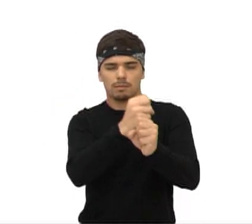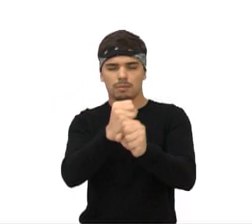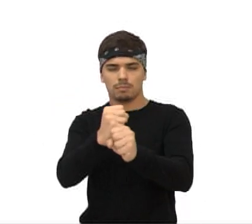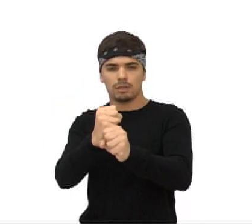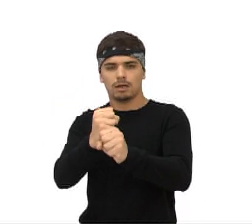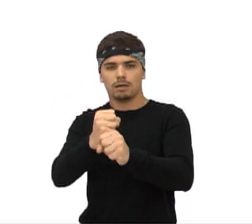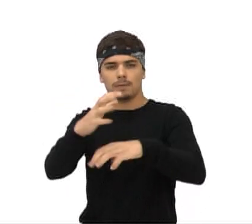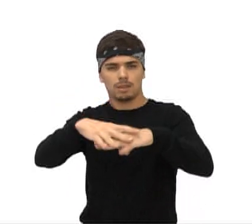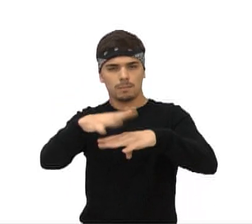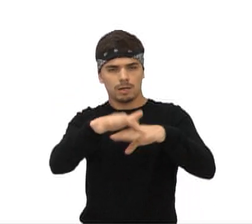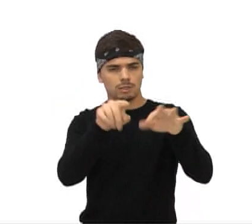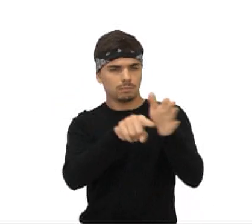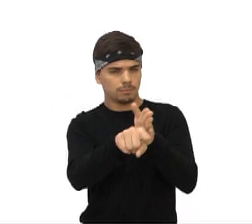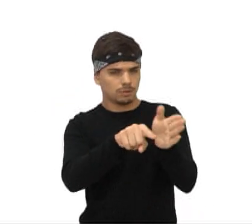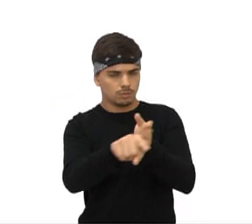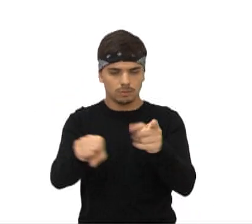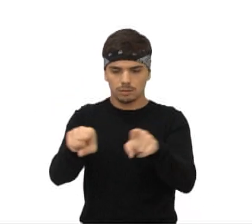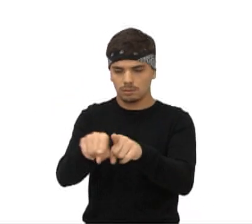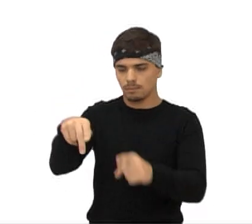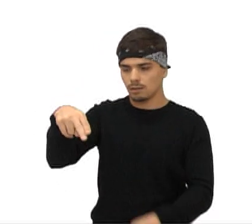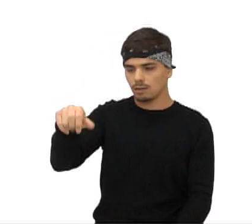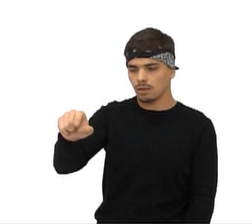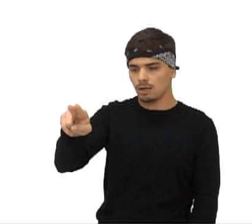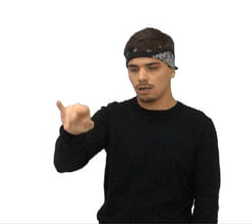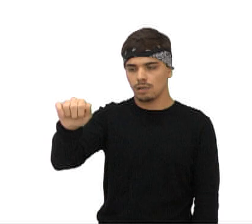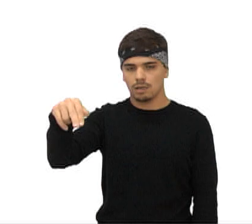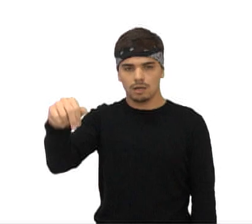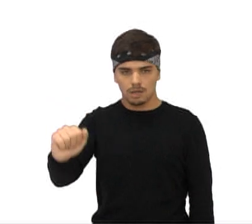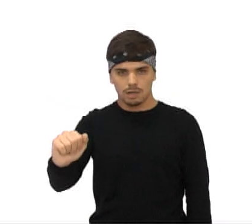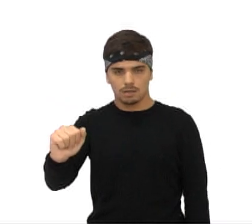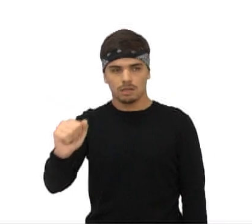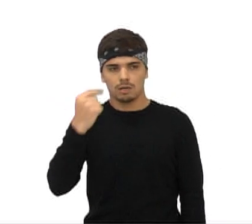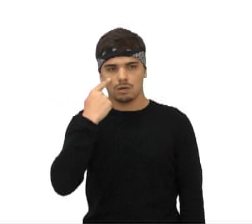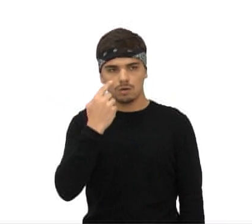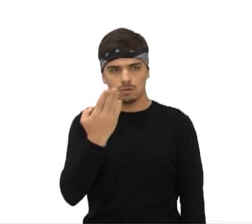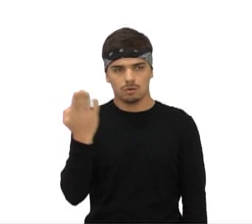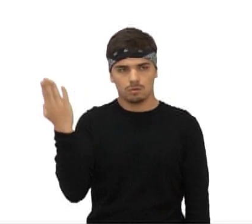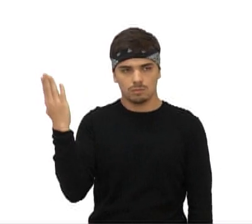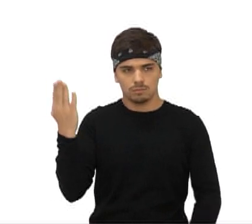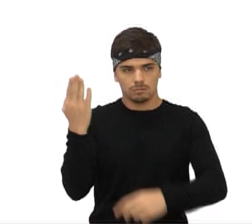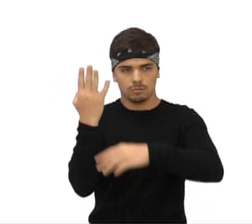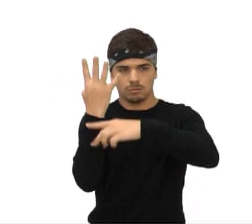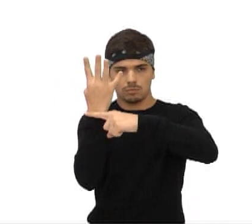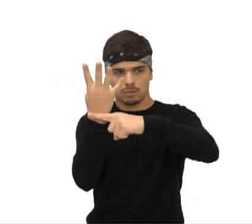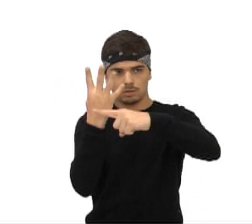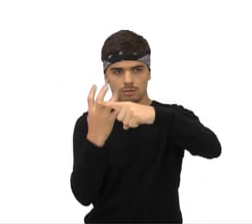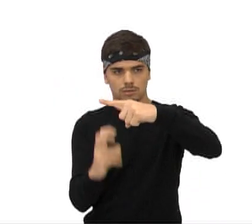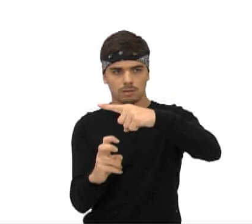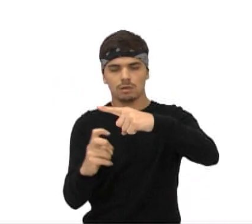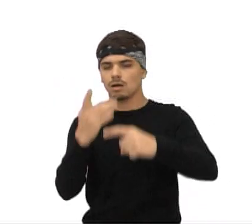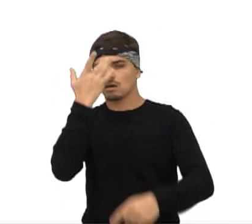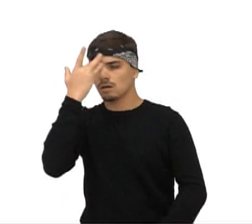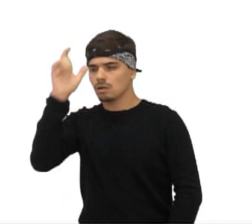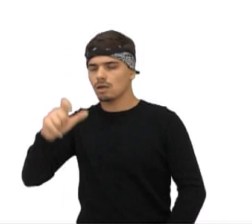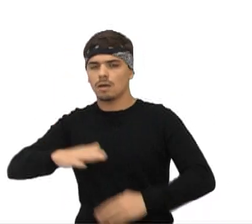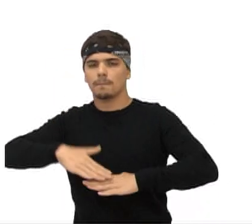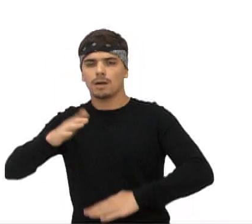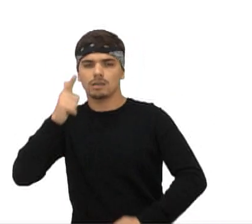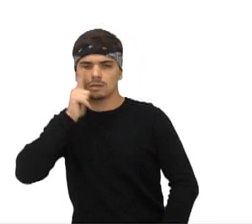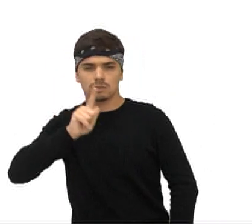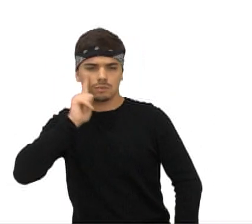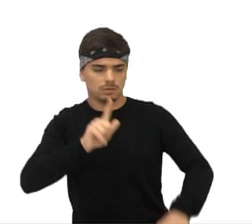do teste e Mariana, quarto, quintos. Quem acertou mais questões? Letra A, a